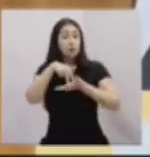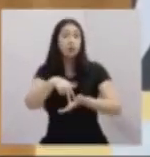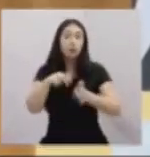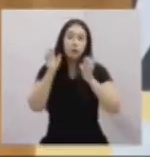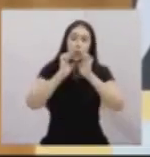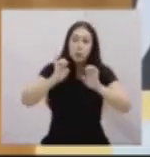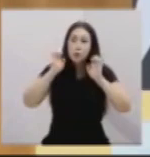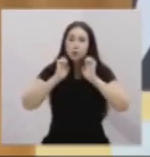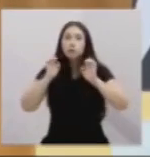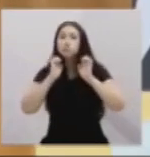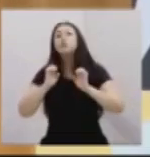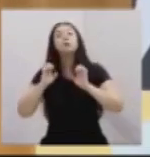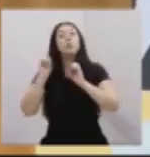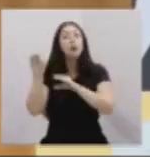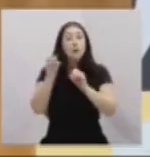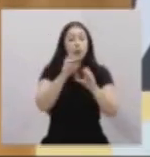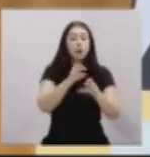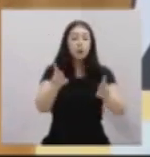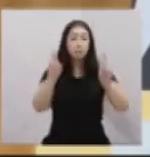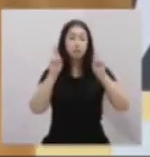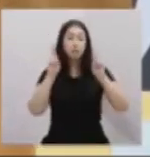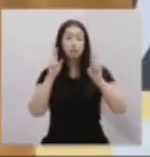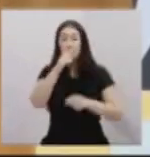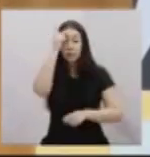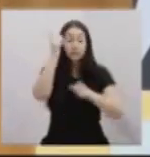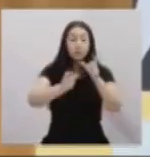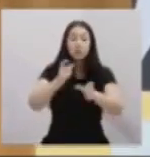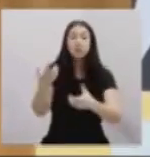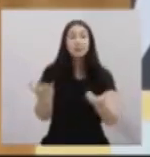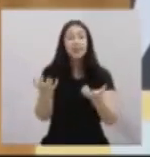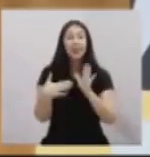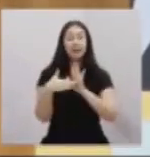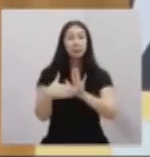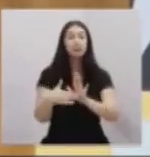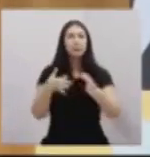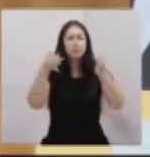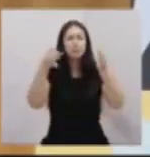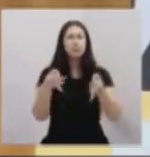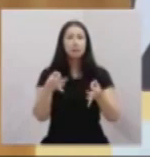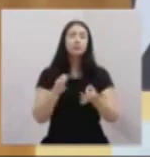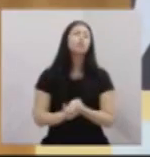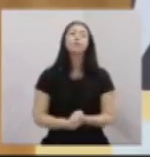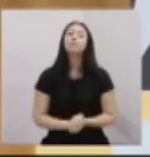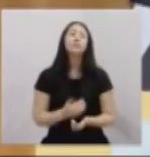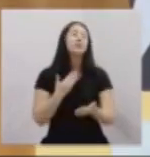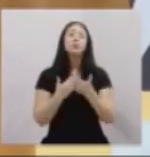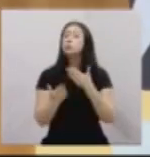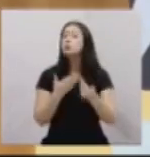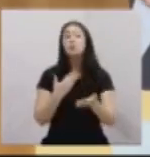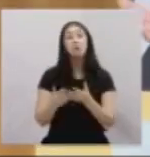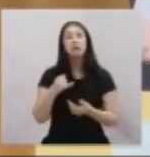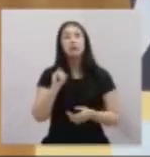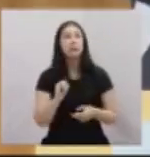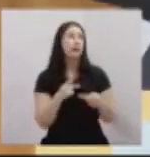de esperança àqueles que esperam de nós. As pessoas esperam muito de nós. Então, eu tenho certeza que, não importa na homilia, na